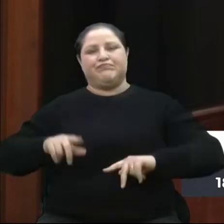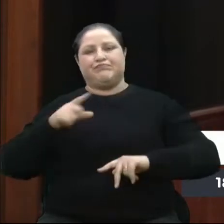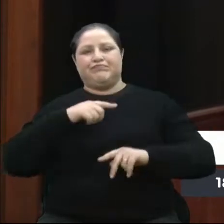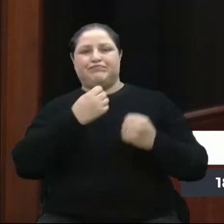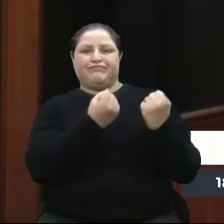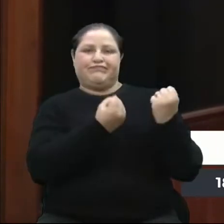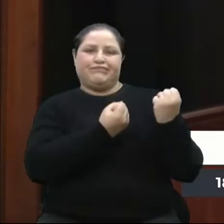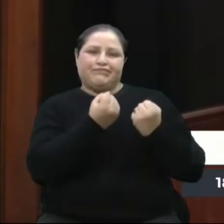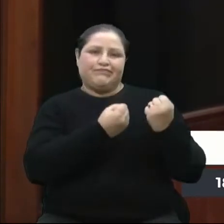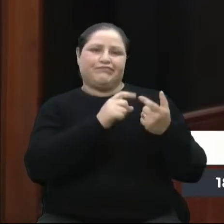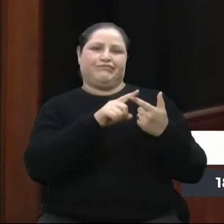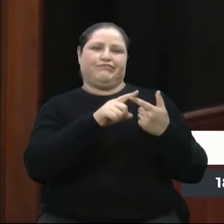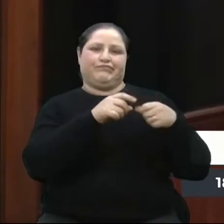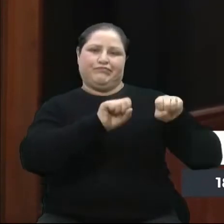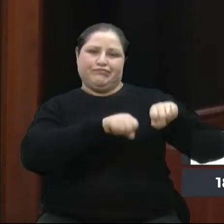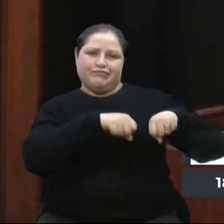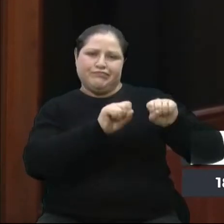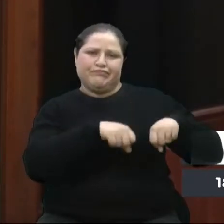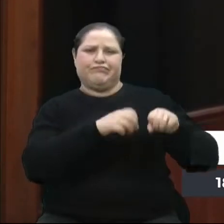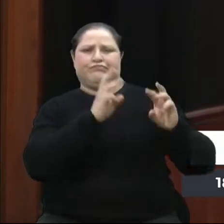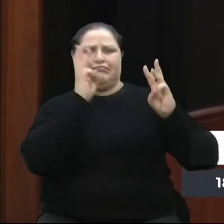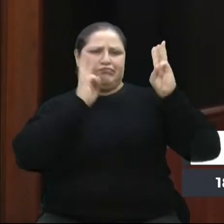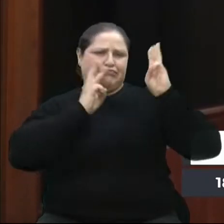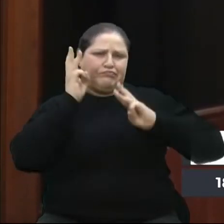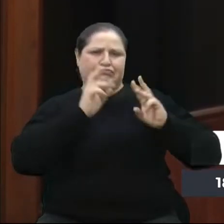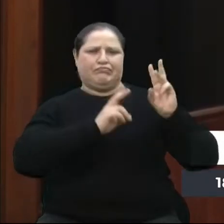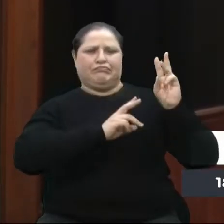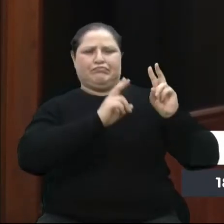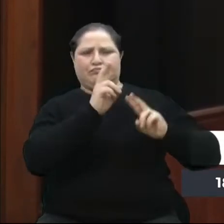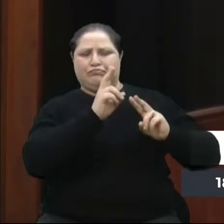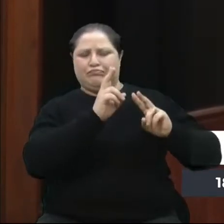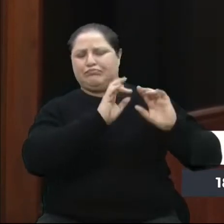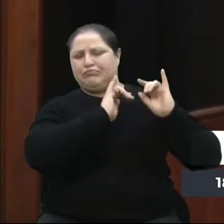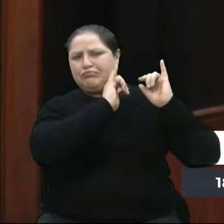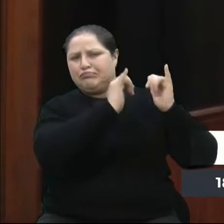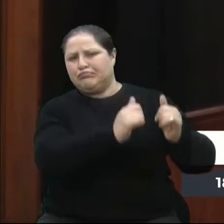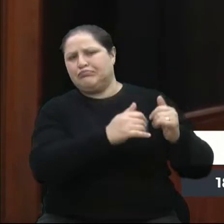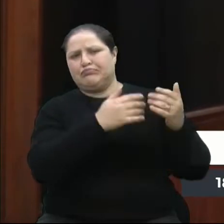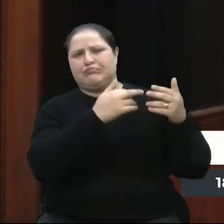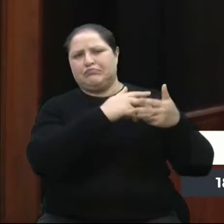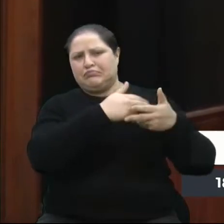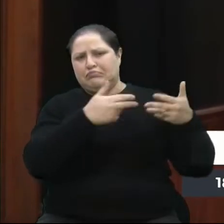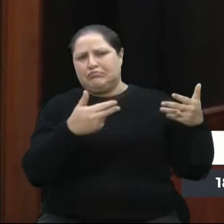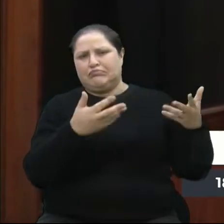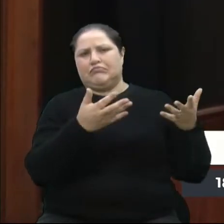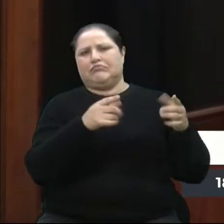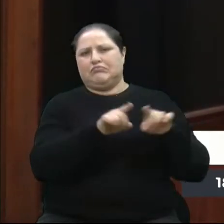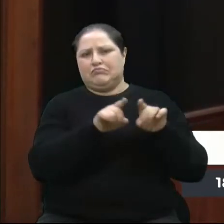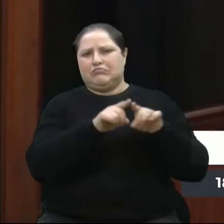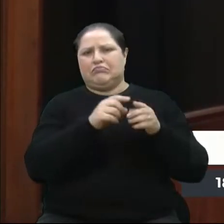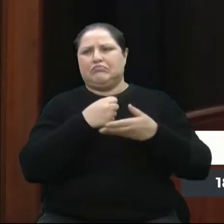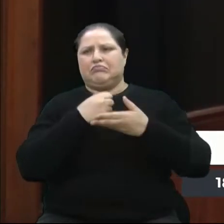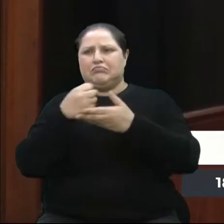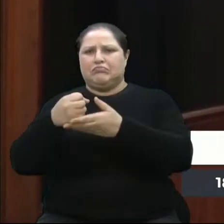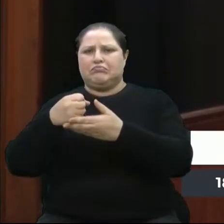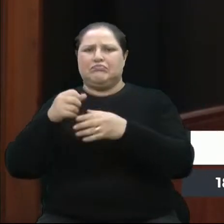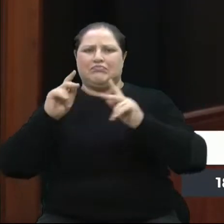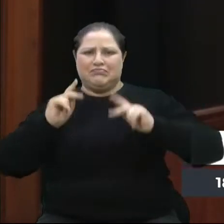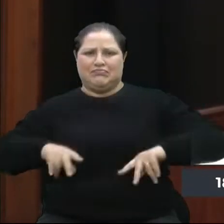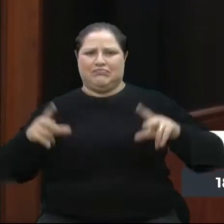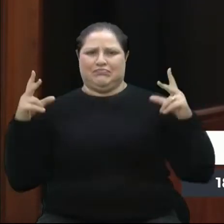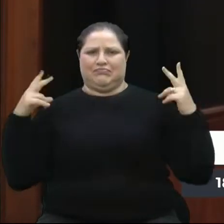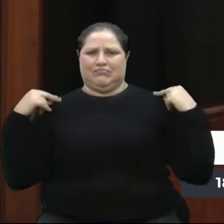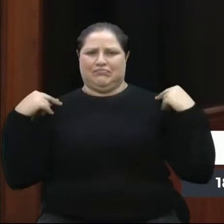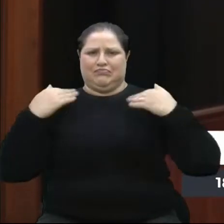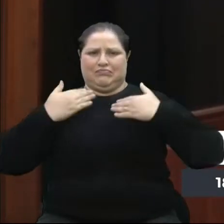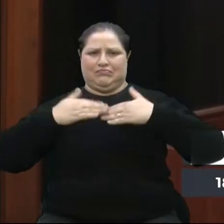automóveis para trabalhar ou para qualquer outro fim, o transporte de produtos, né, ou seja, os caminhoneiros, com